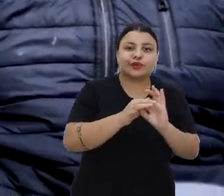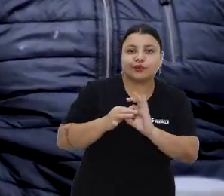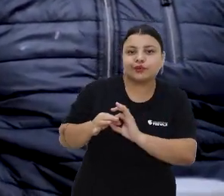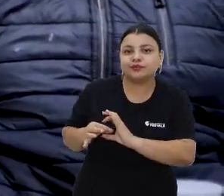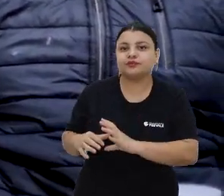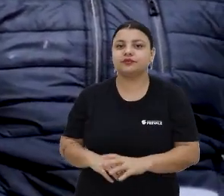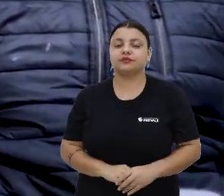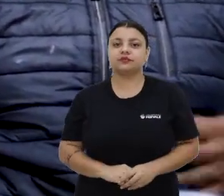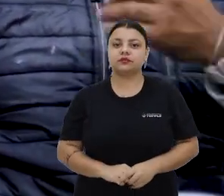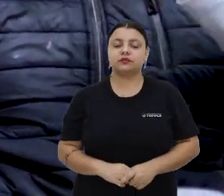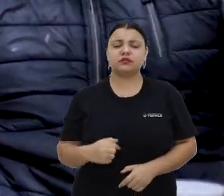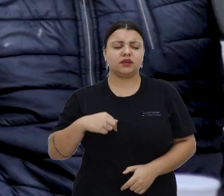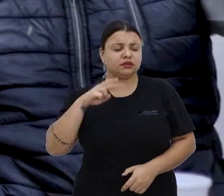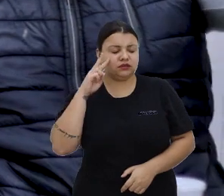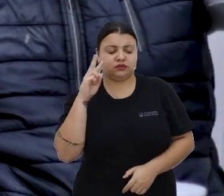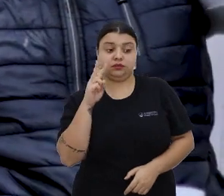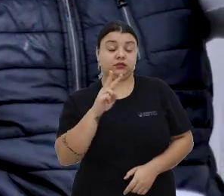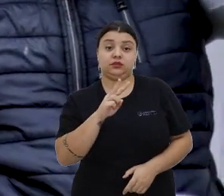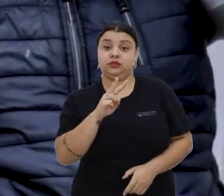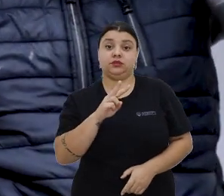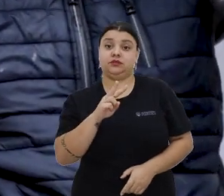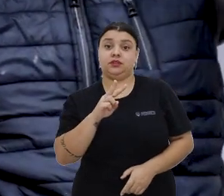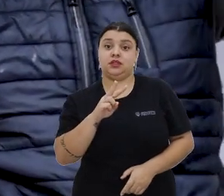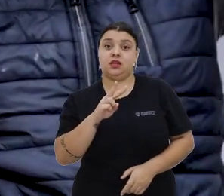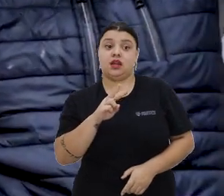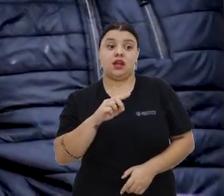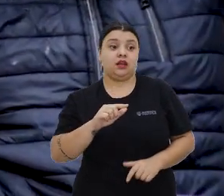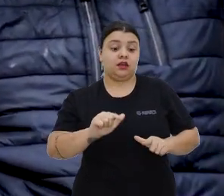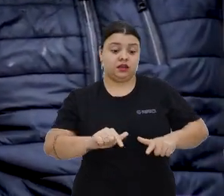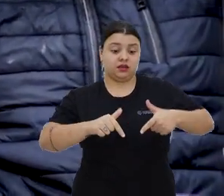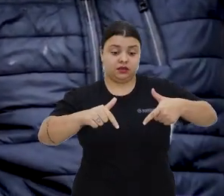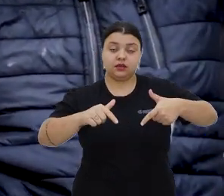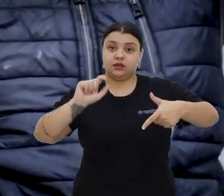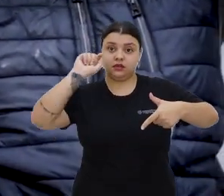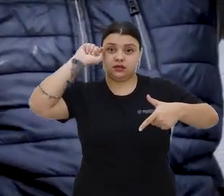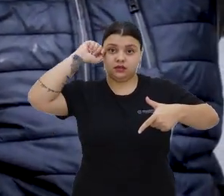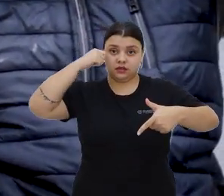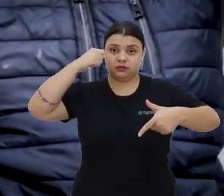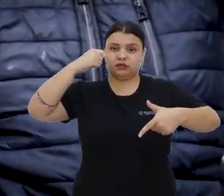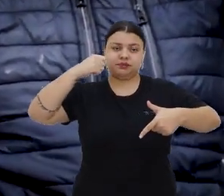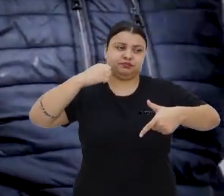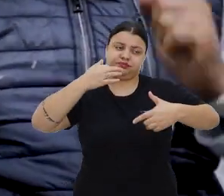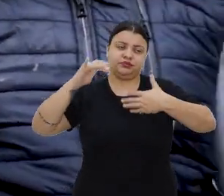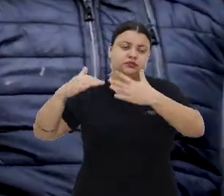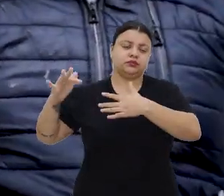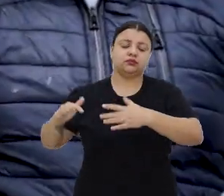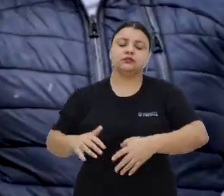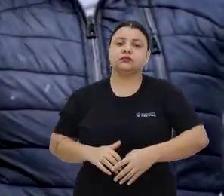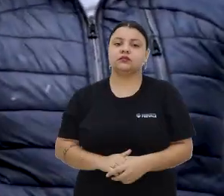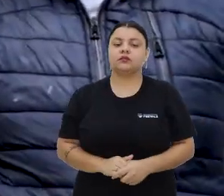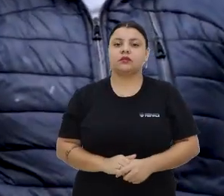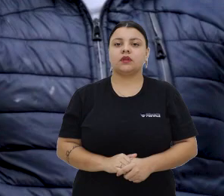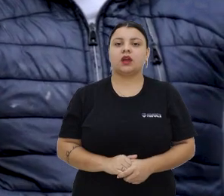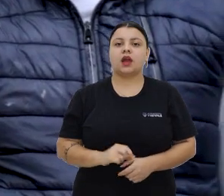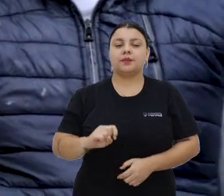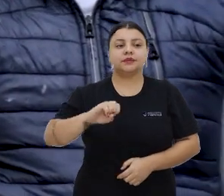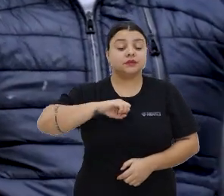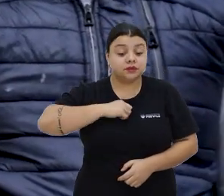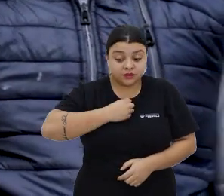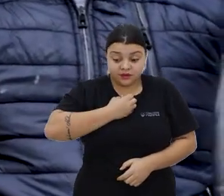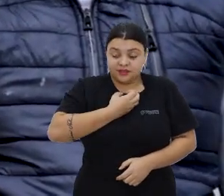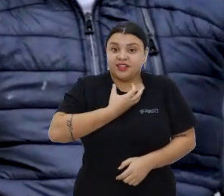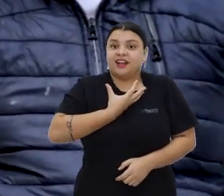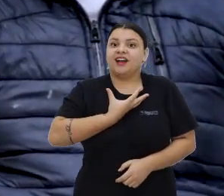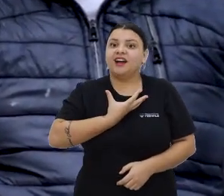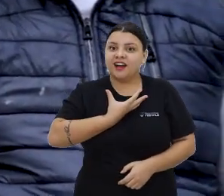aí, quando eu te vi, principalmente ali com a bancada negra, agora com a Laura Cito, enfim, me despertou ainda mais o